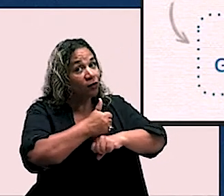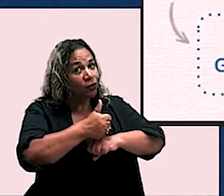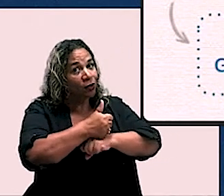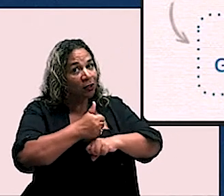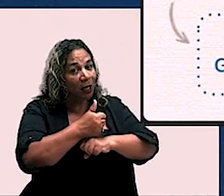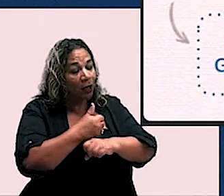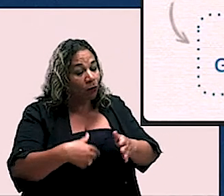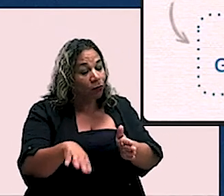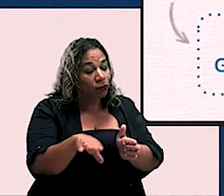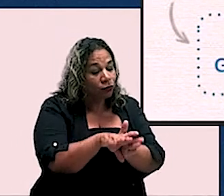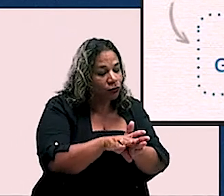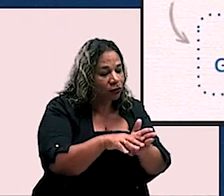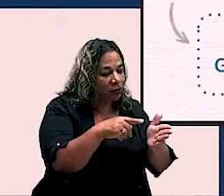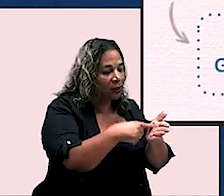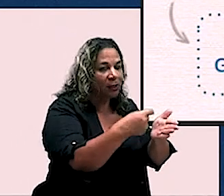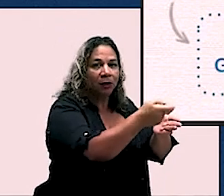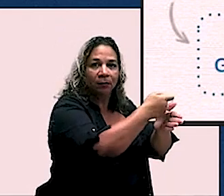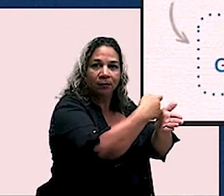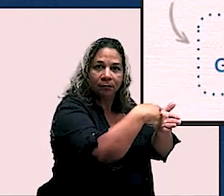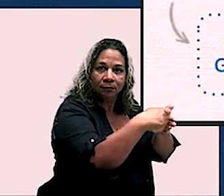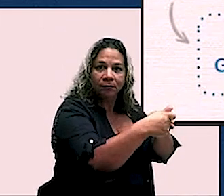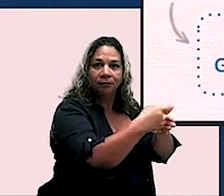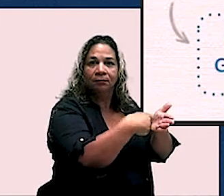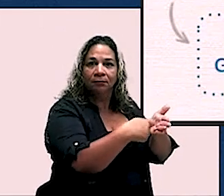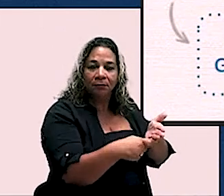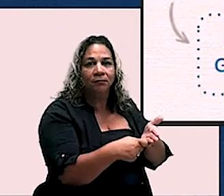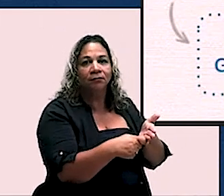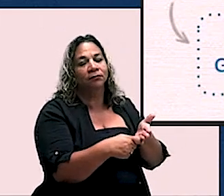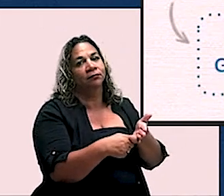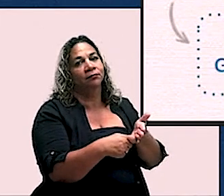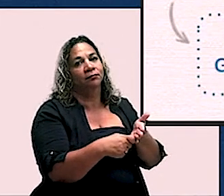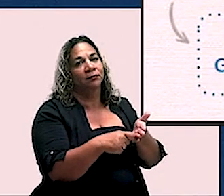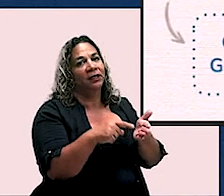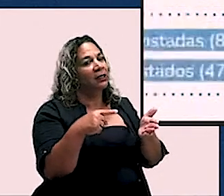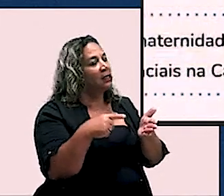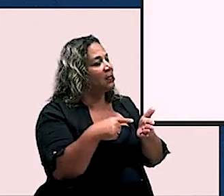informações mais relevantes do seu atendimento, e isso não estava sendo feito a contento.